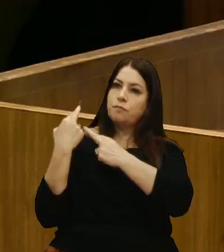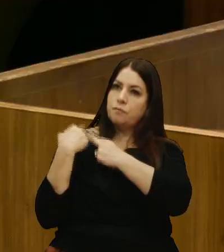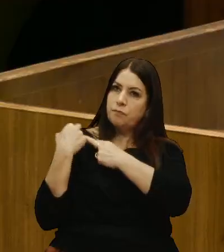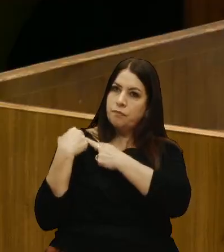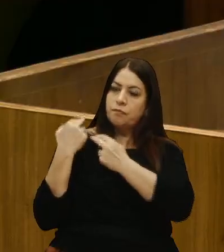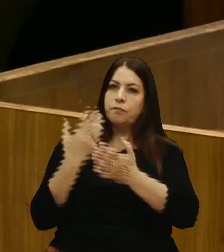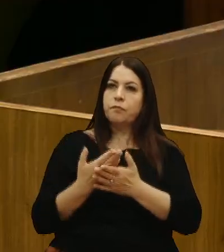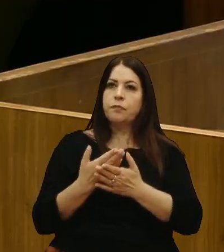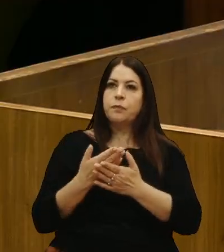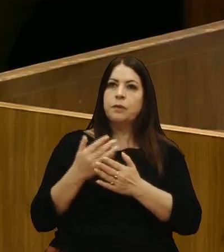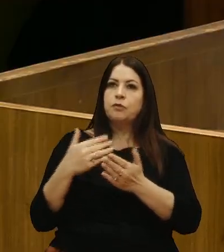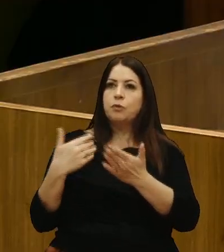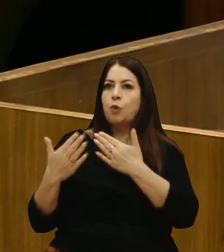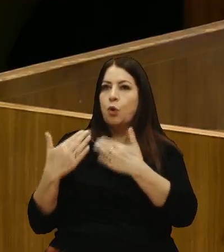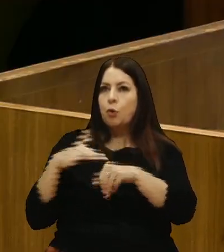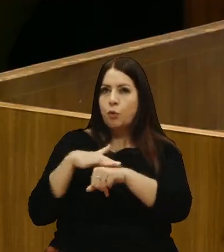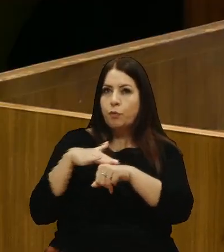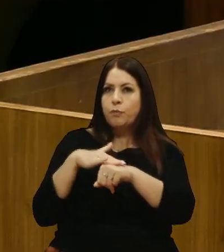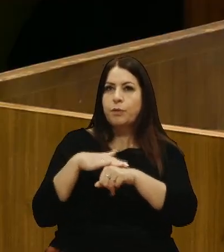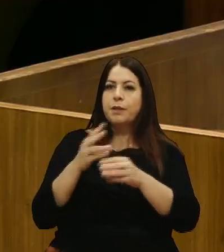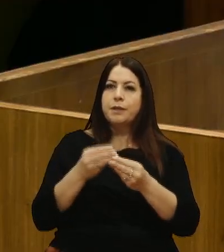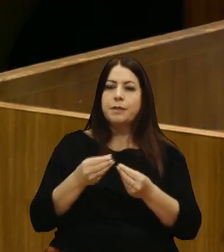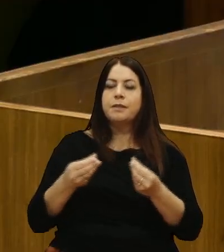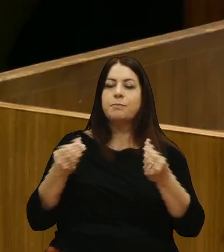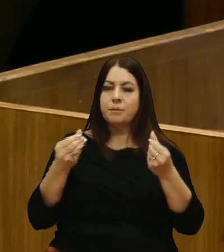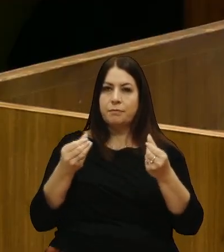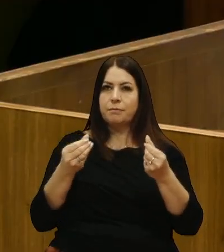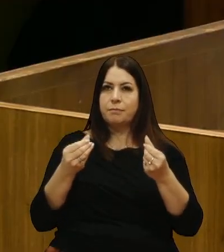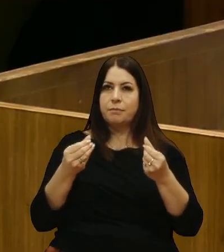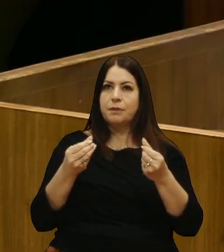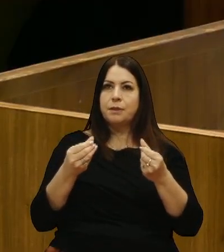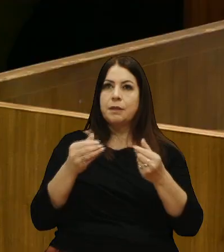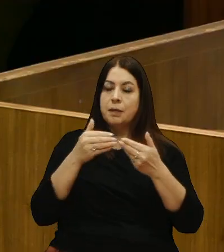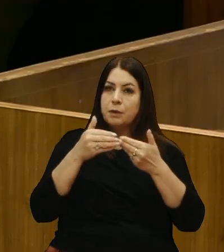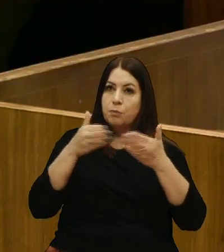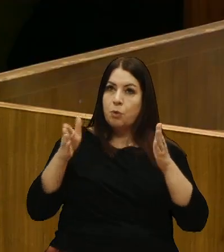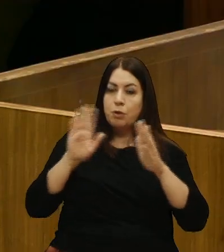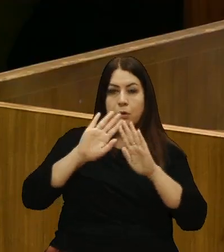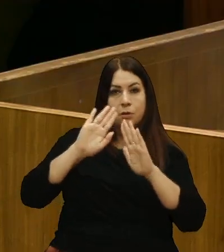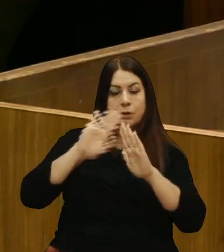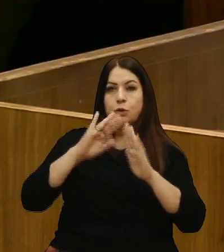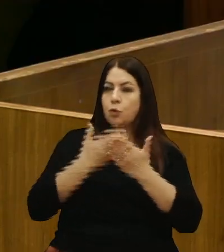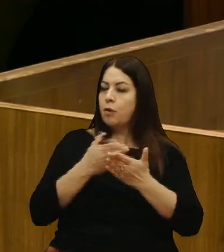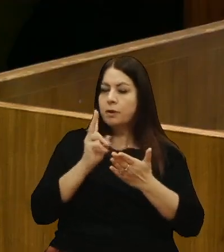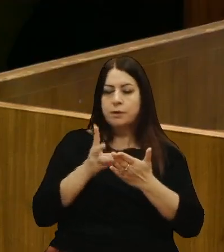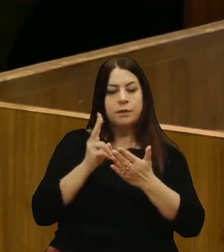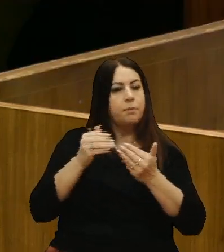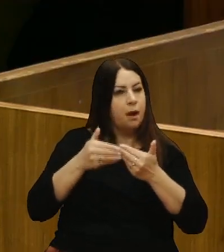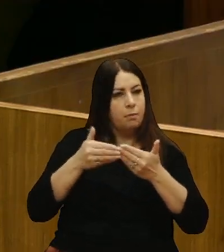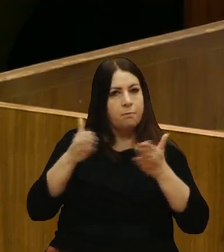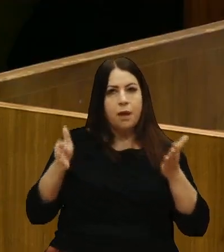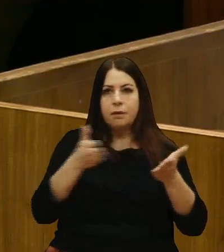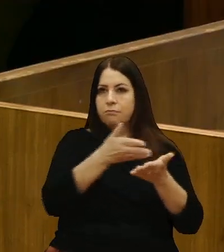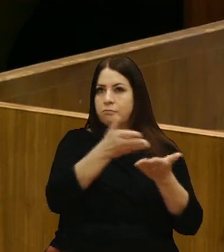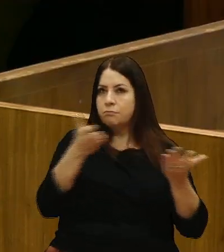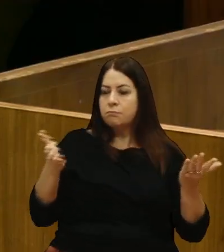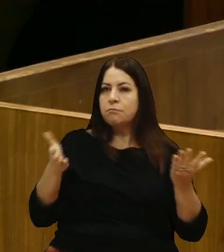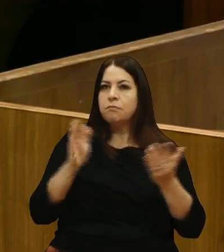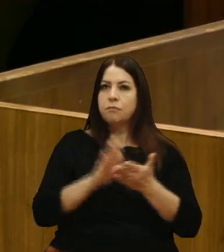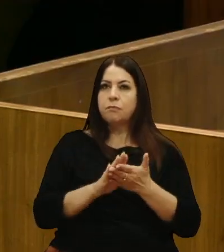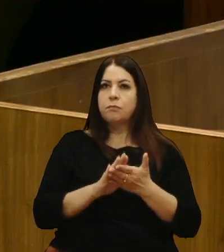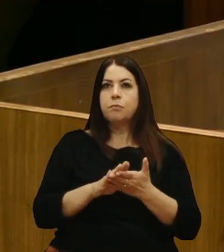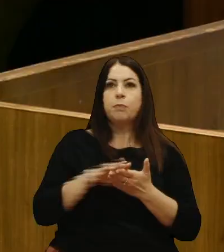responsabilidade, diálogo e sensibilidade. As portas da nossa escola sempre estarão abertas